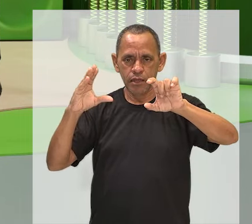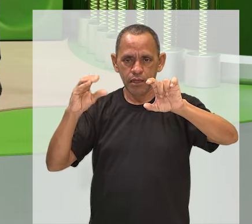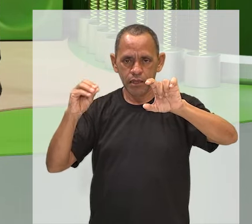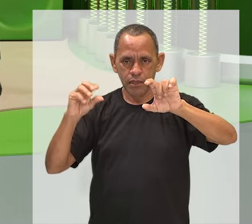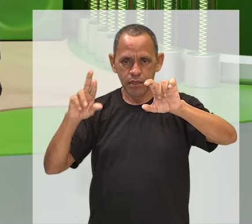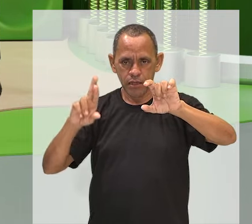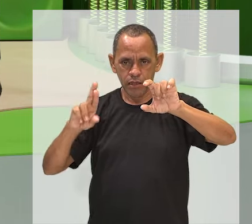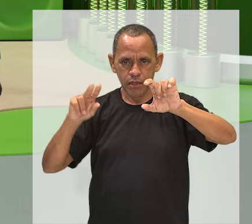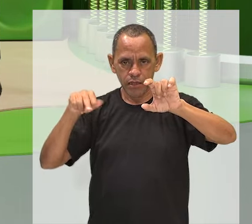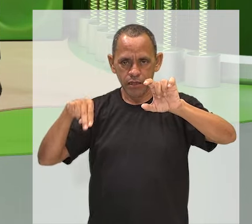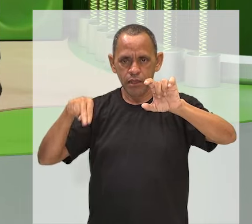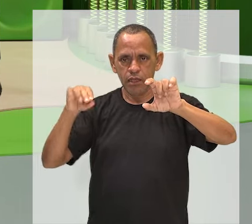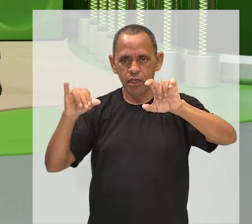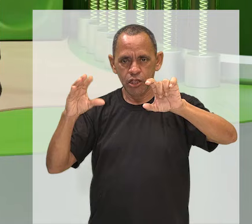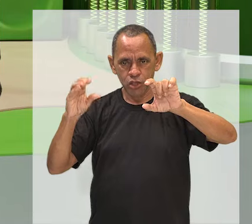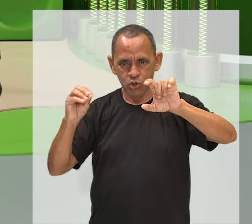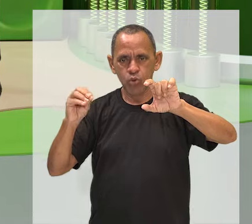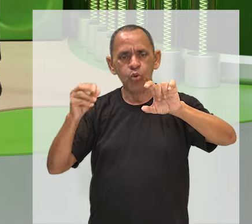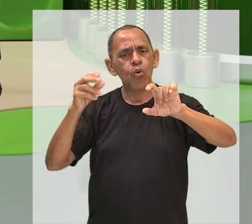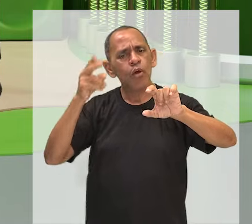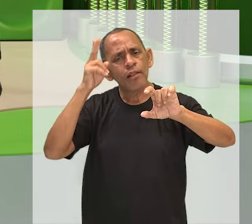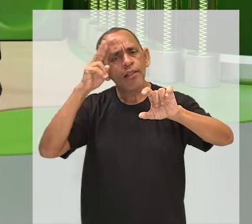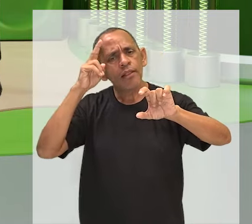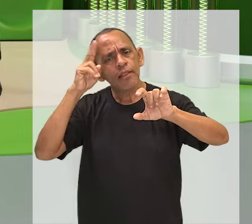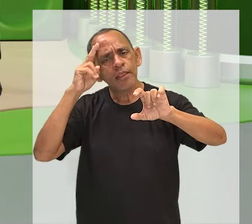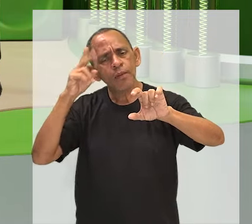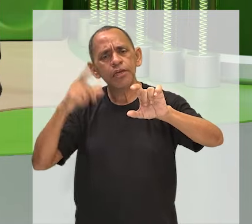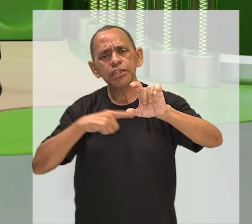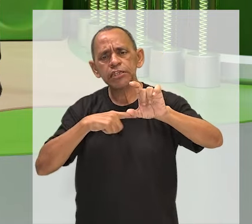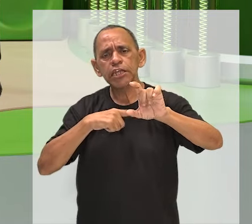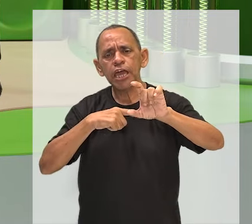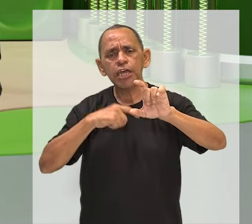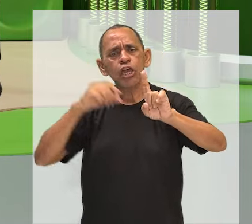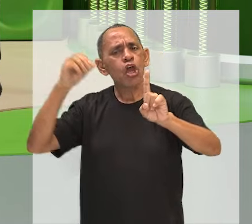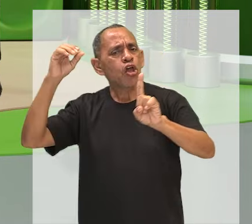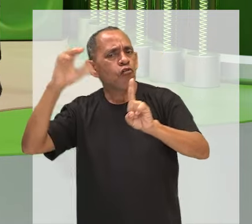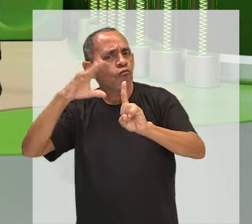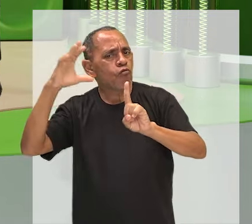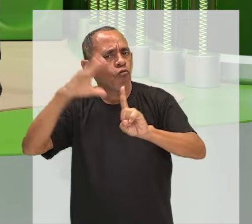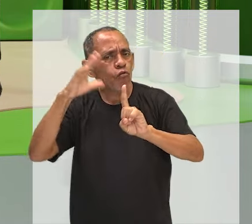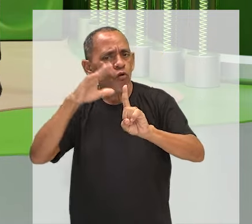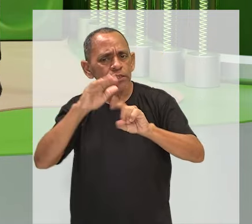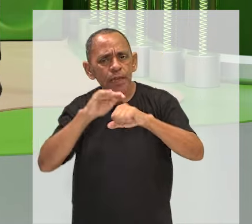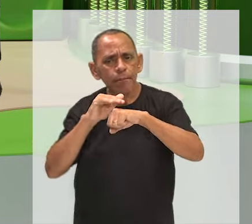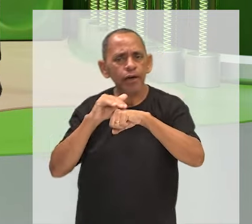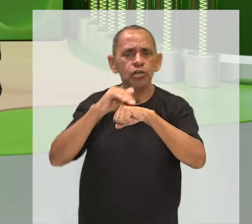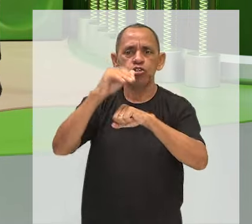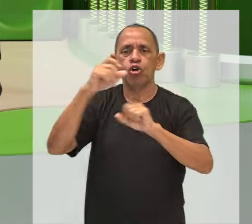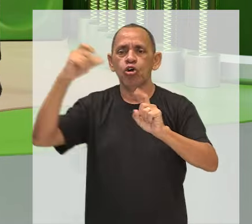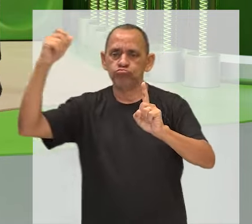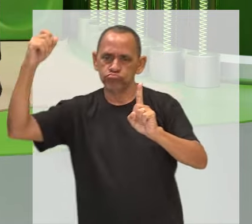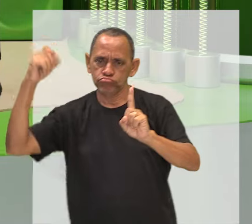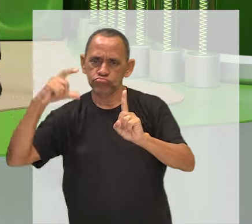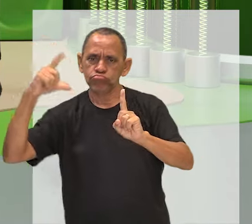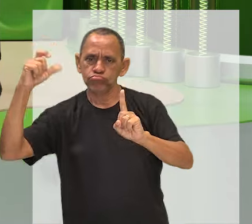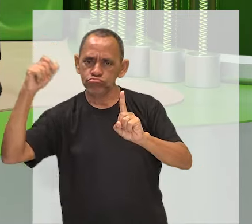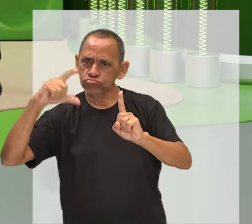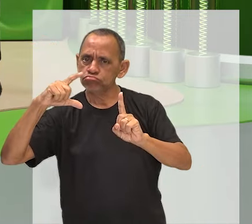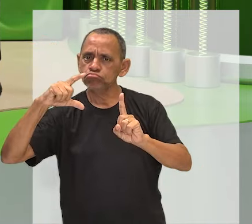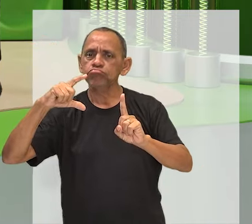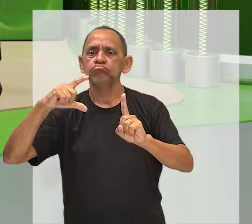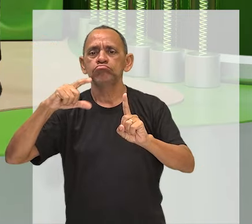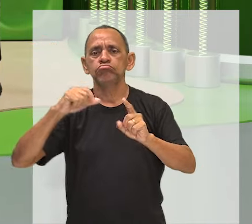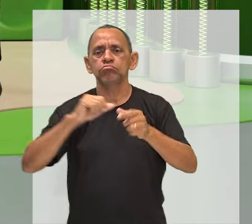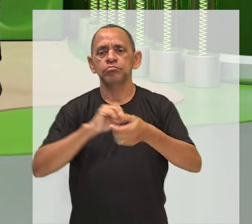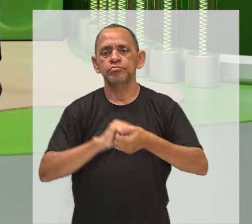zona equatorial que recebe mais luz. Se recebe mais luz, logo a gente tem ali um ambiente mais quente que vai aquecer